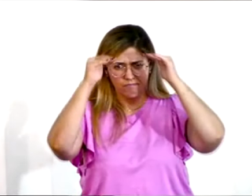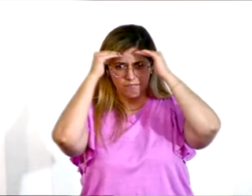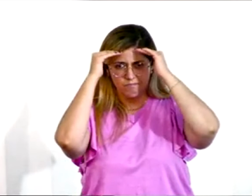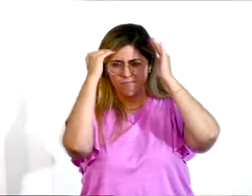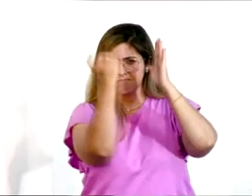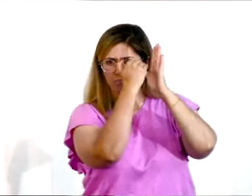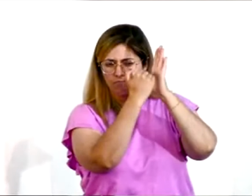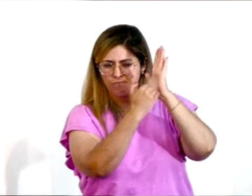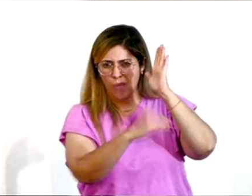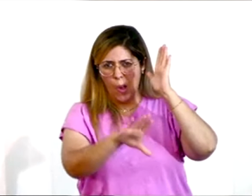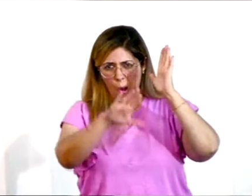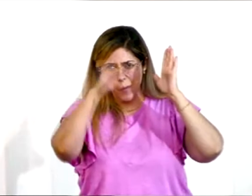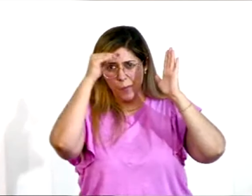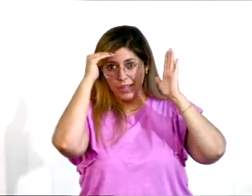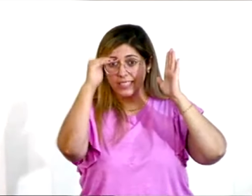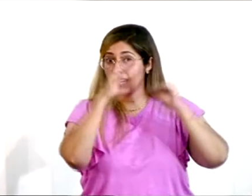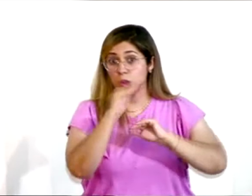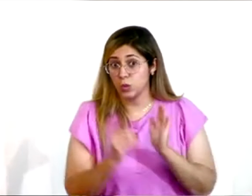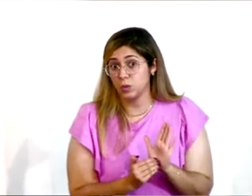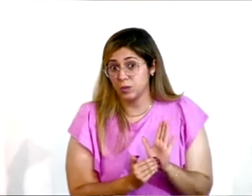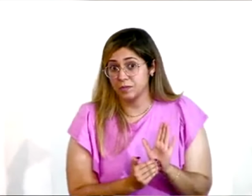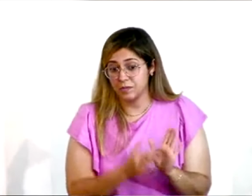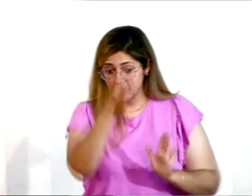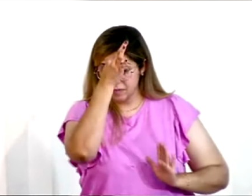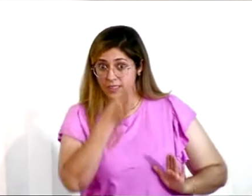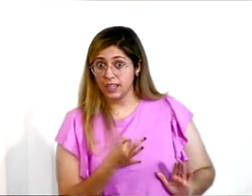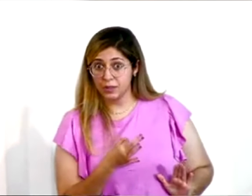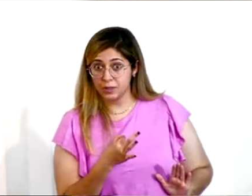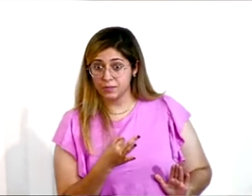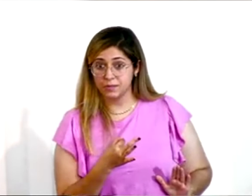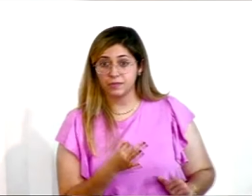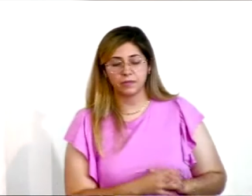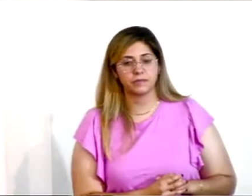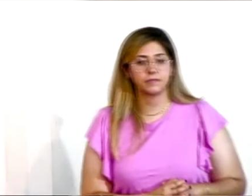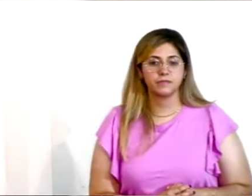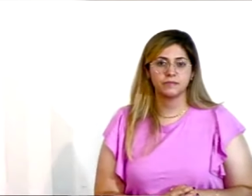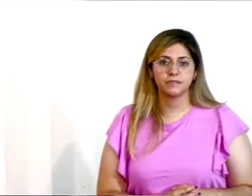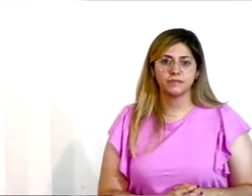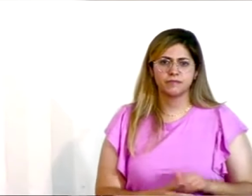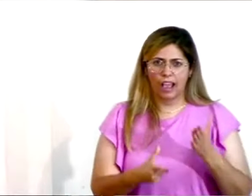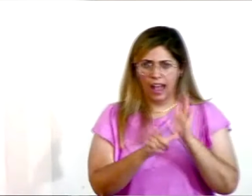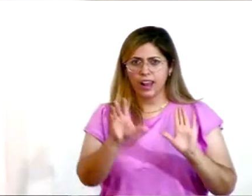fariseu significava ser alguém correto nas coisas da religião.